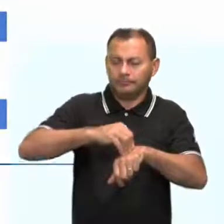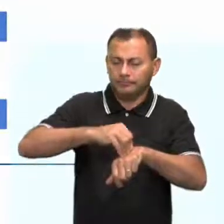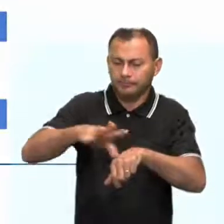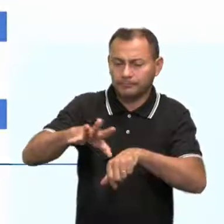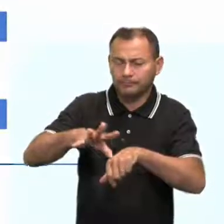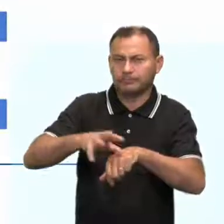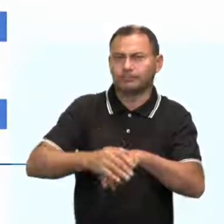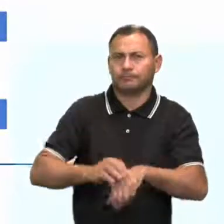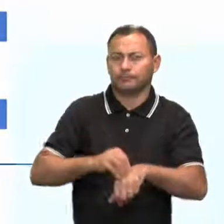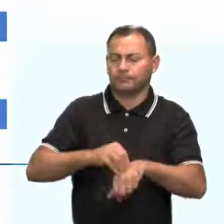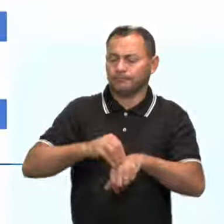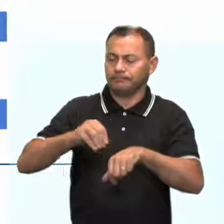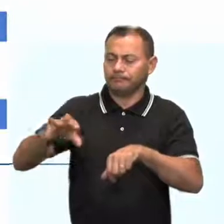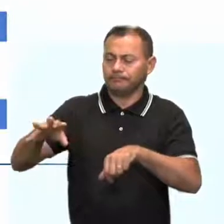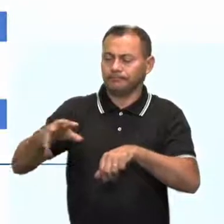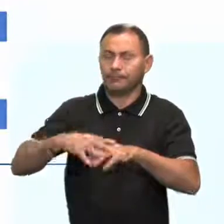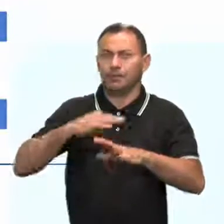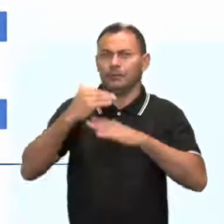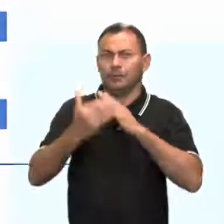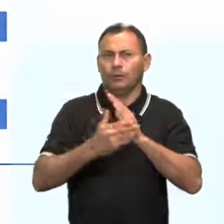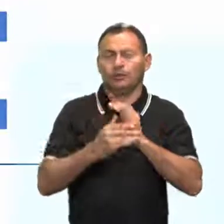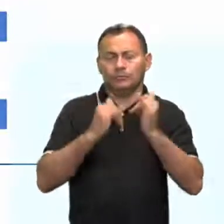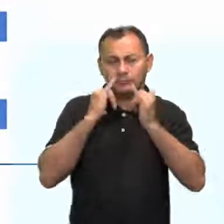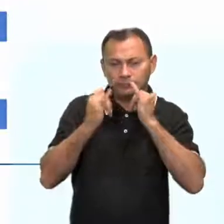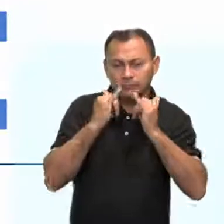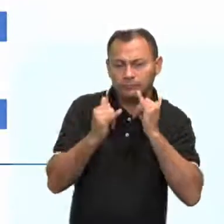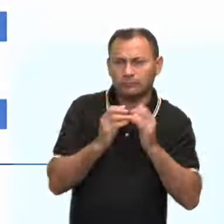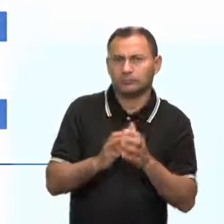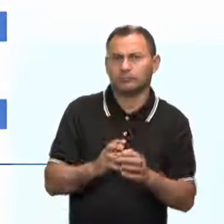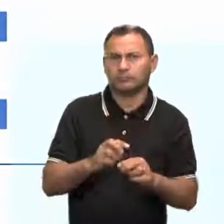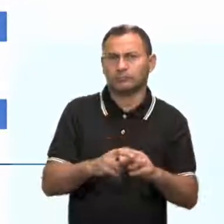então transmitir todos esses canais